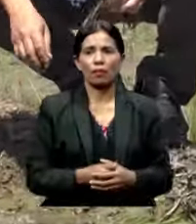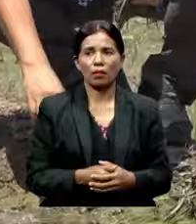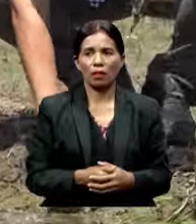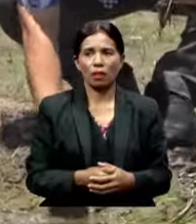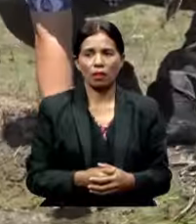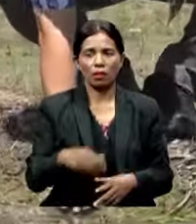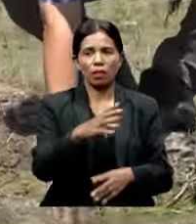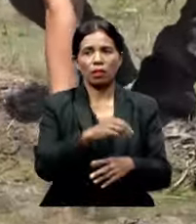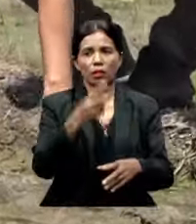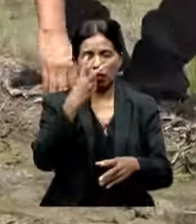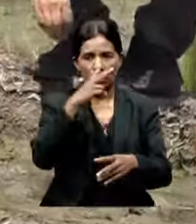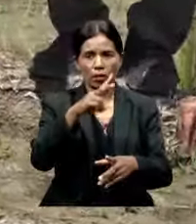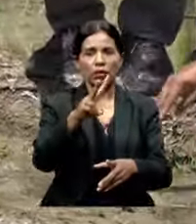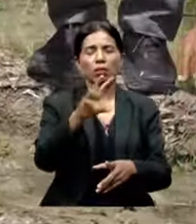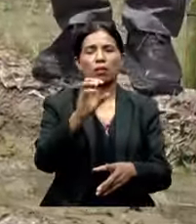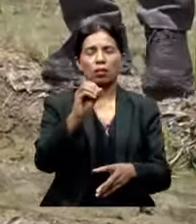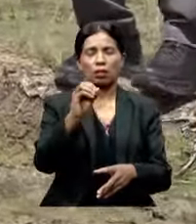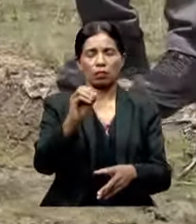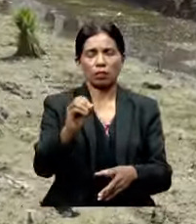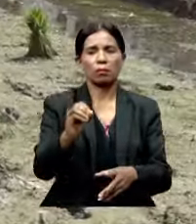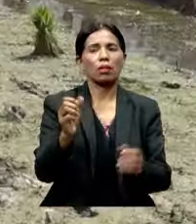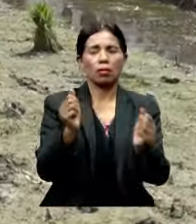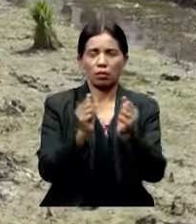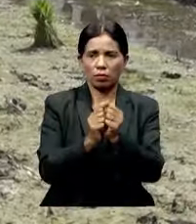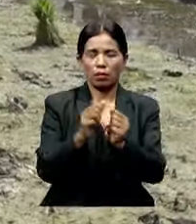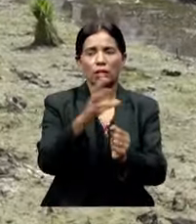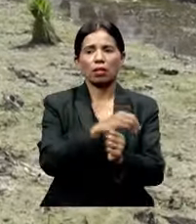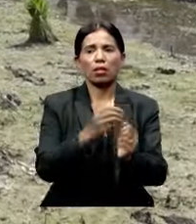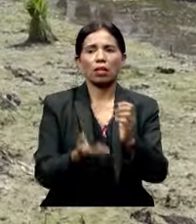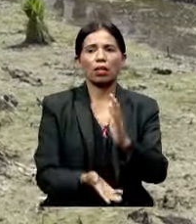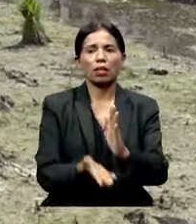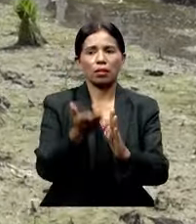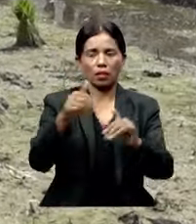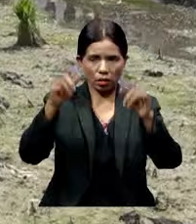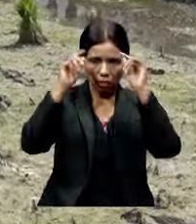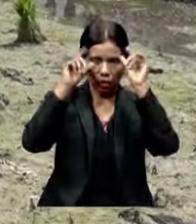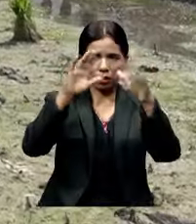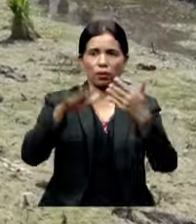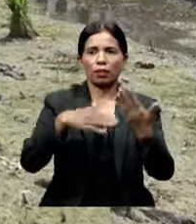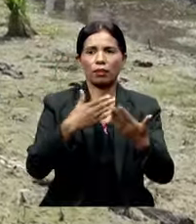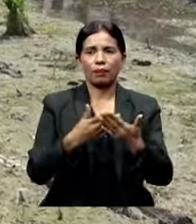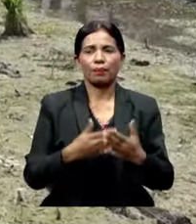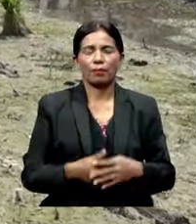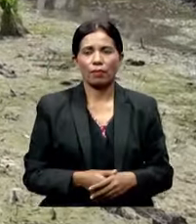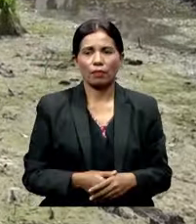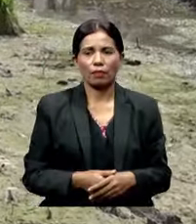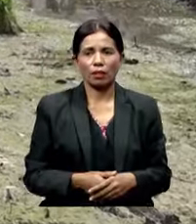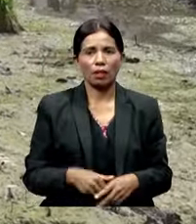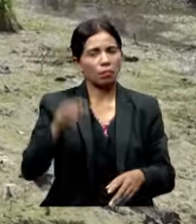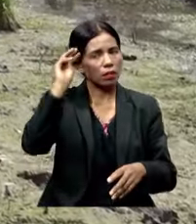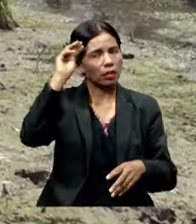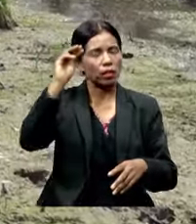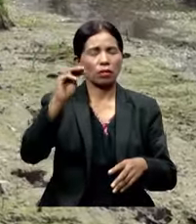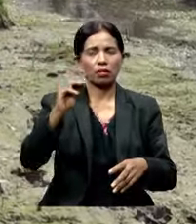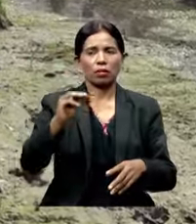tu ir conta técnica, era 2000 e tal toneladas fino, então precisa para ver a saia produção de Timor-Leste antômaca. Por enquanto, ainda tem o Ministério da Agricultura e a